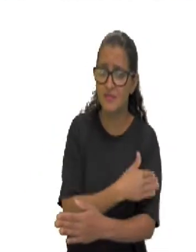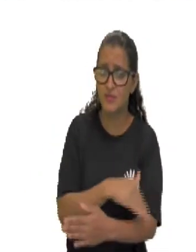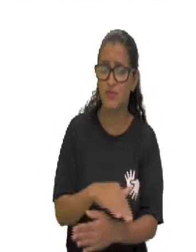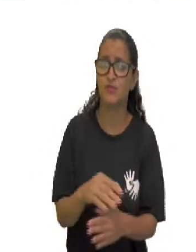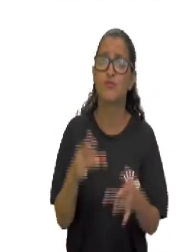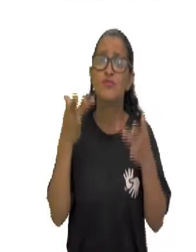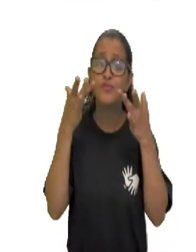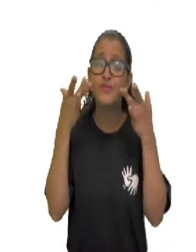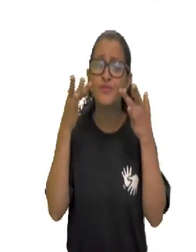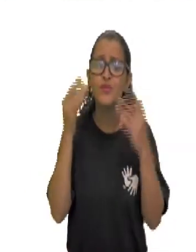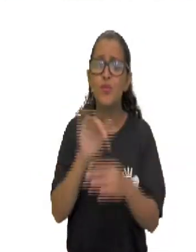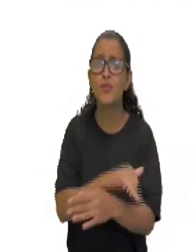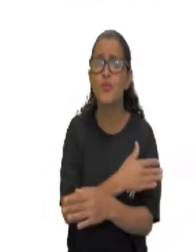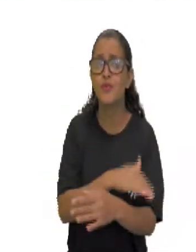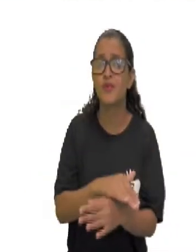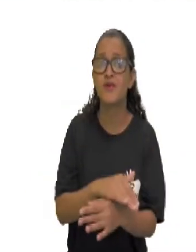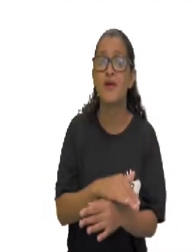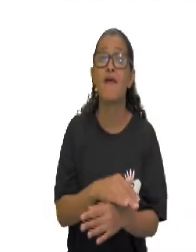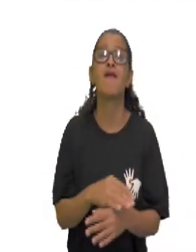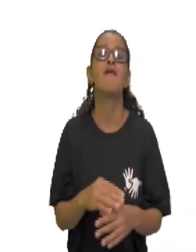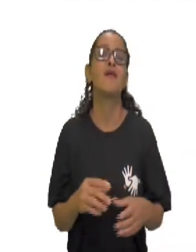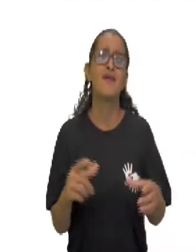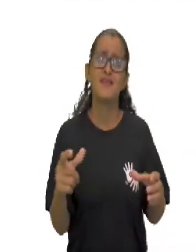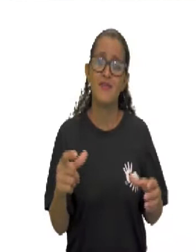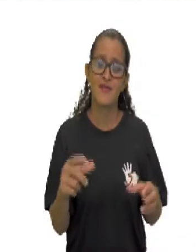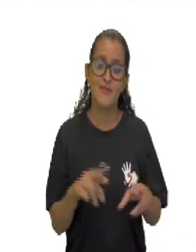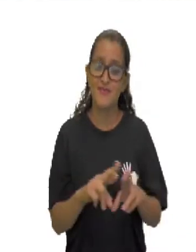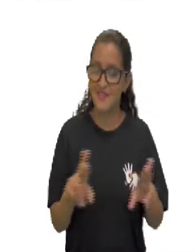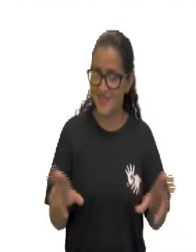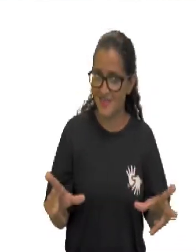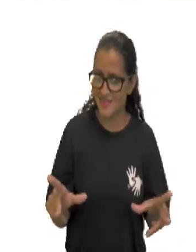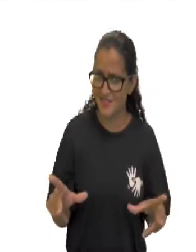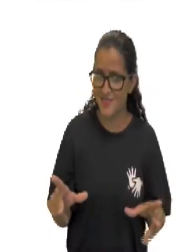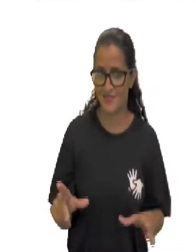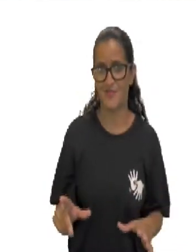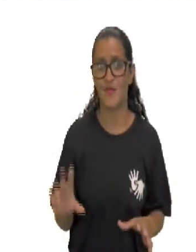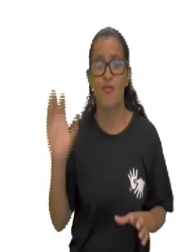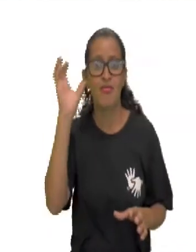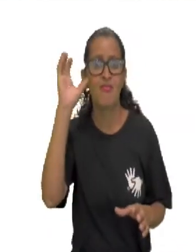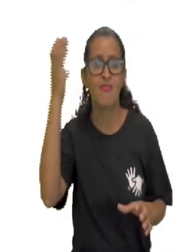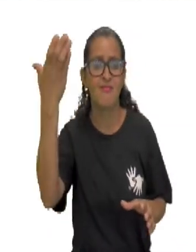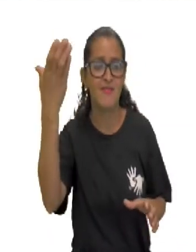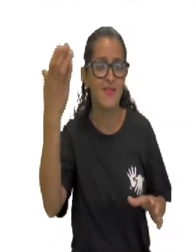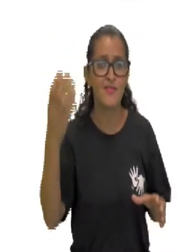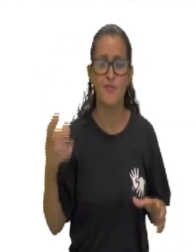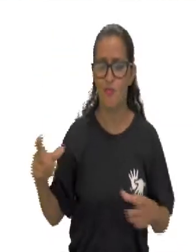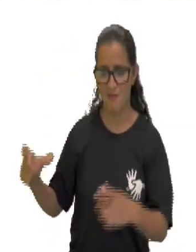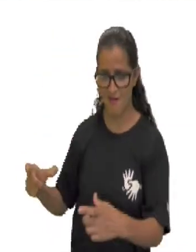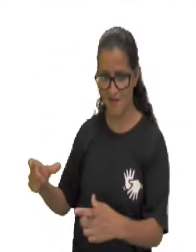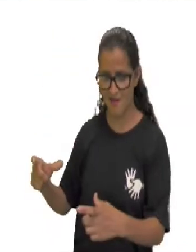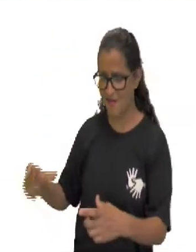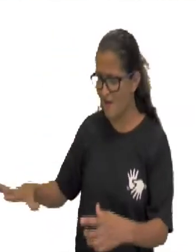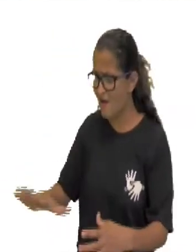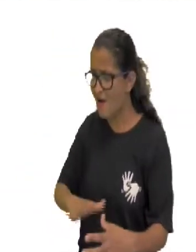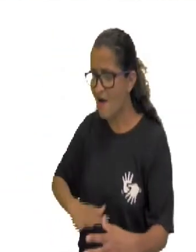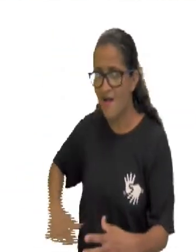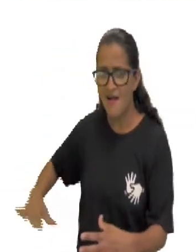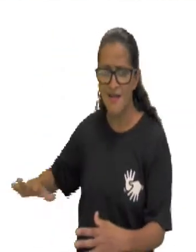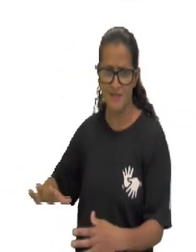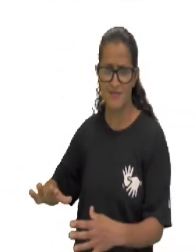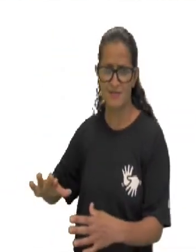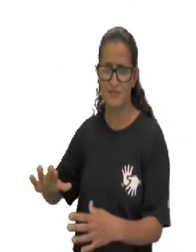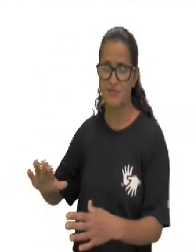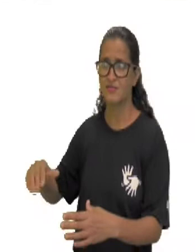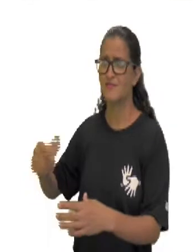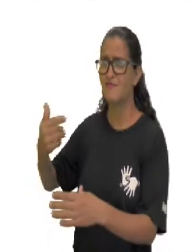aquele que é uma modalidade diferente, ela não acontece no espaço físico, né? Onde tem o teatro, onde tem todos